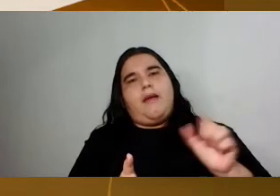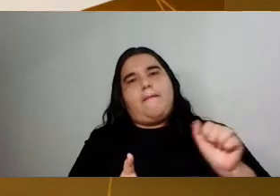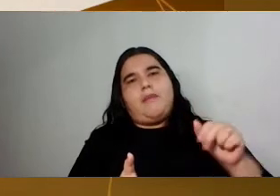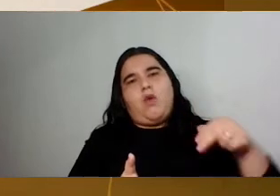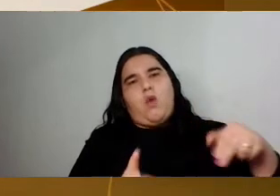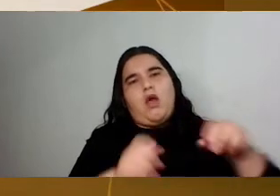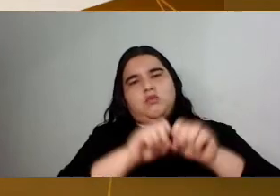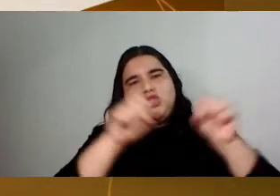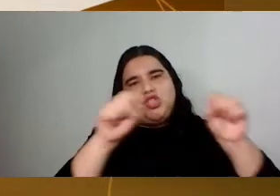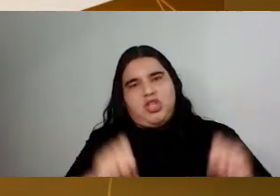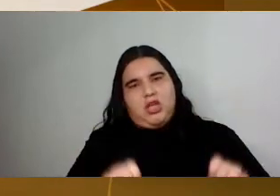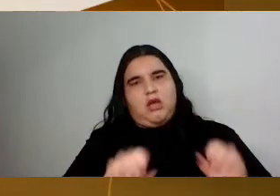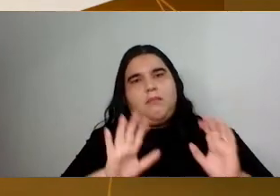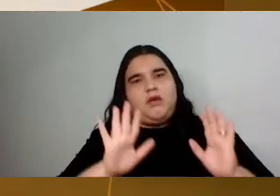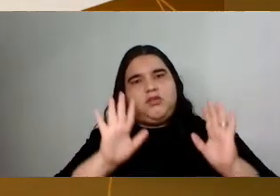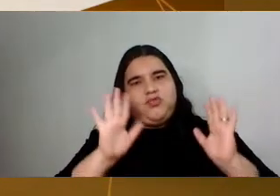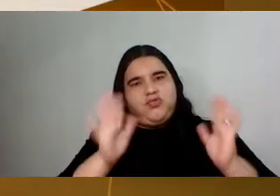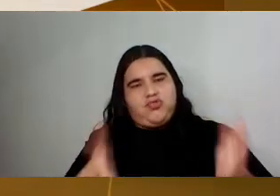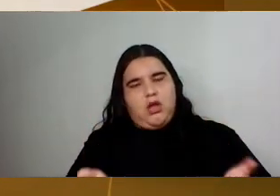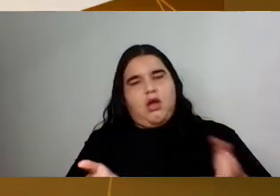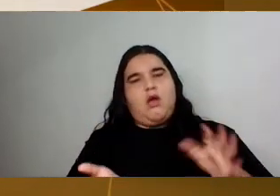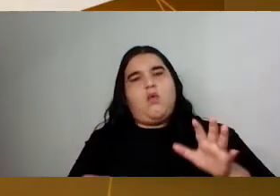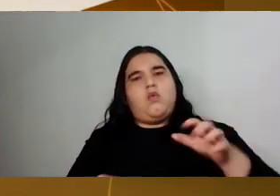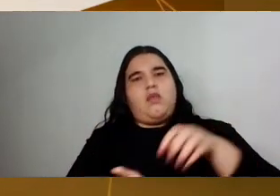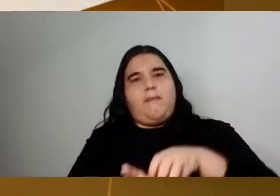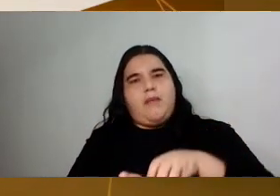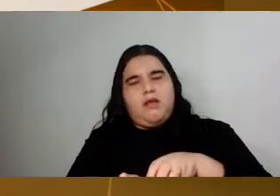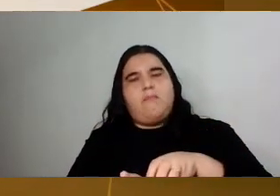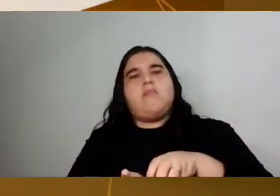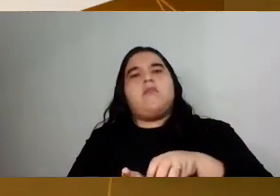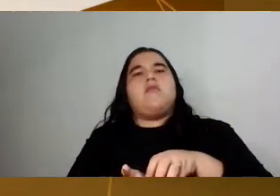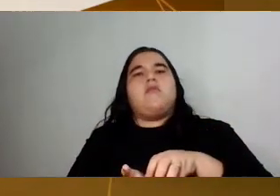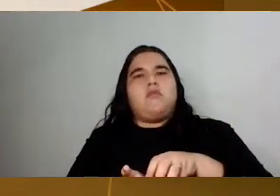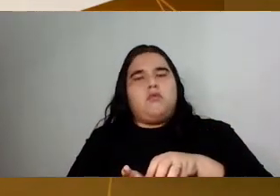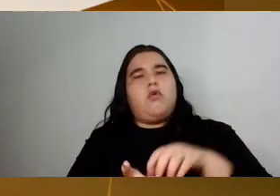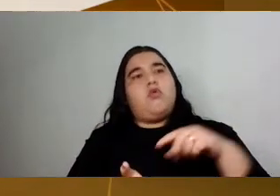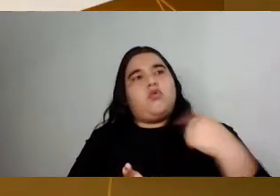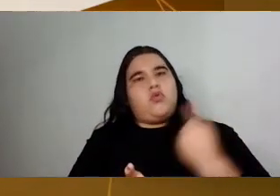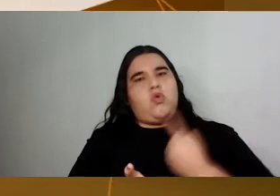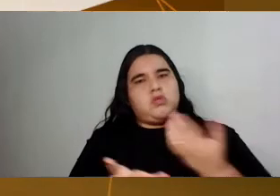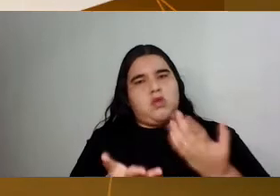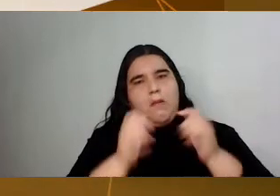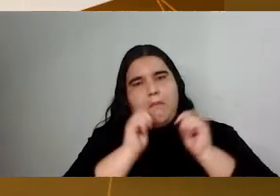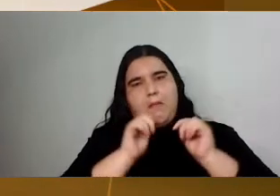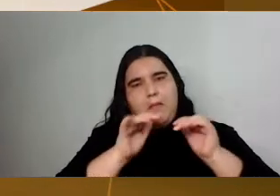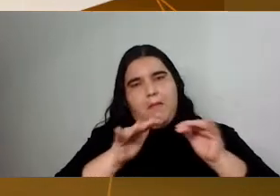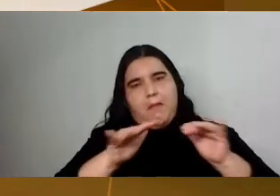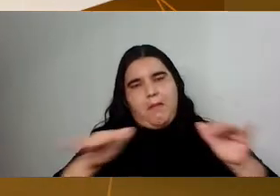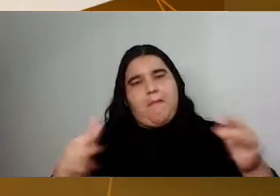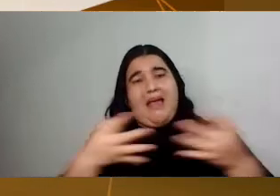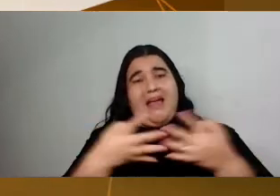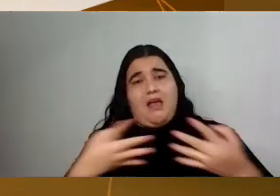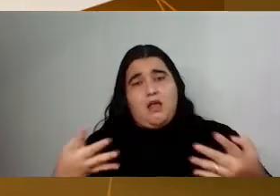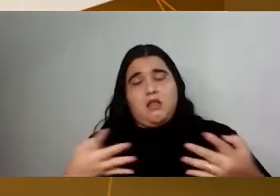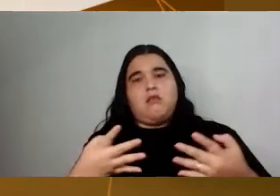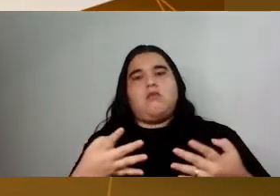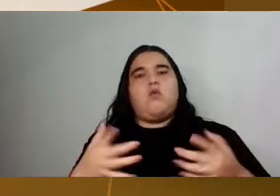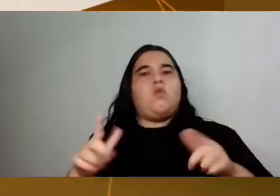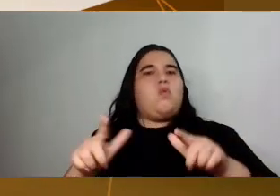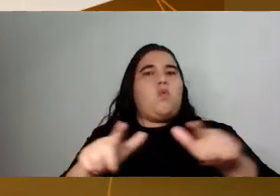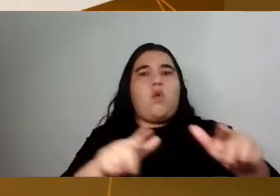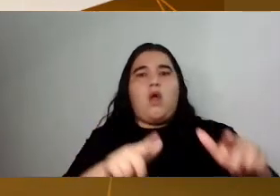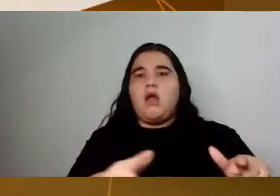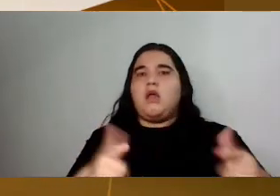implantado, né, pelo nosso departamento de telecomunicações. A gente está expandindo, ampliando essa rede. Quando a gente não tivesse sistema